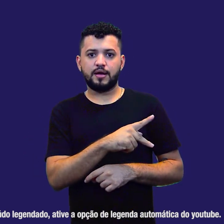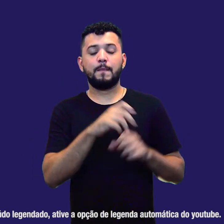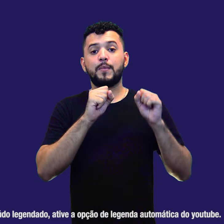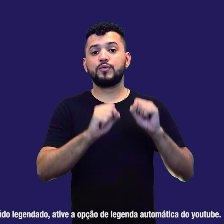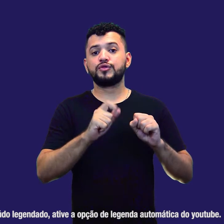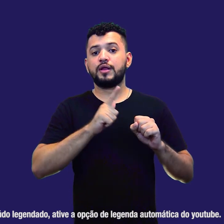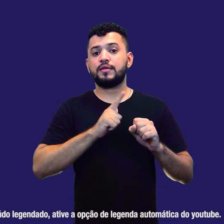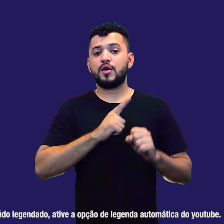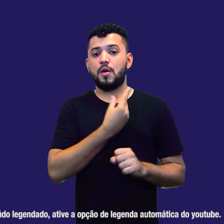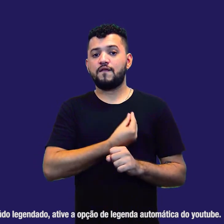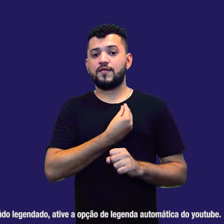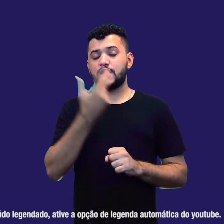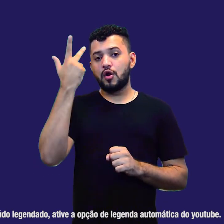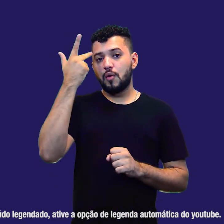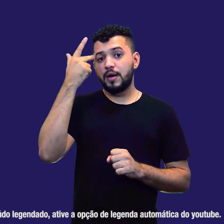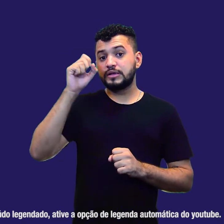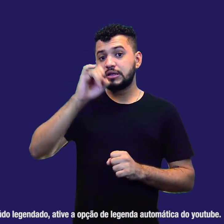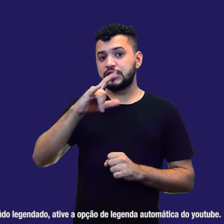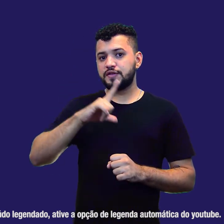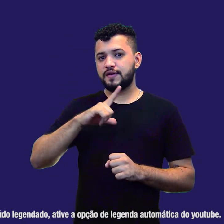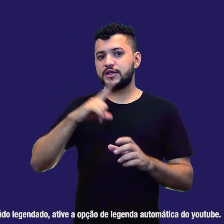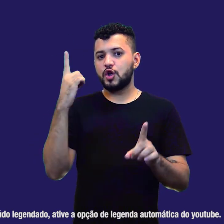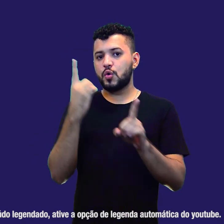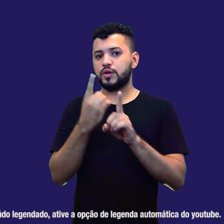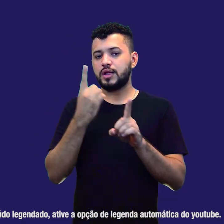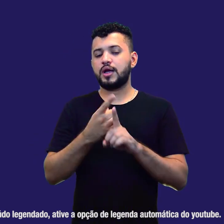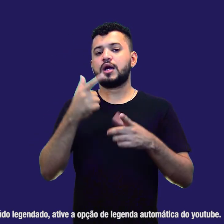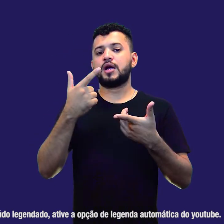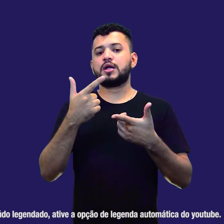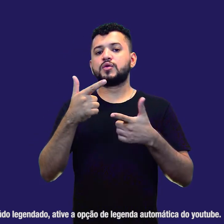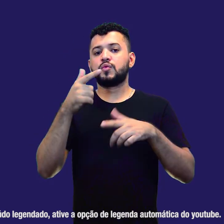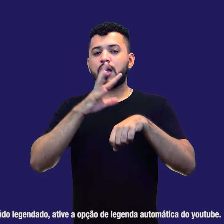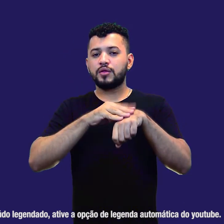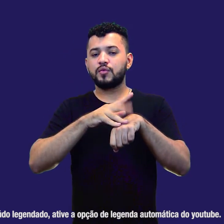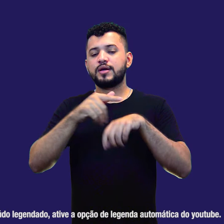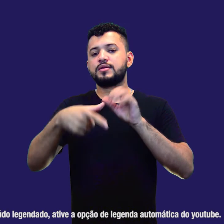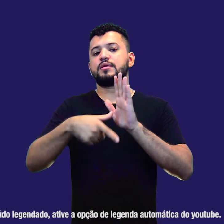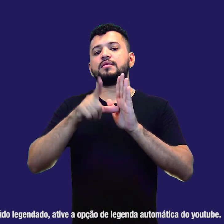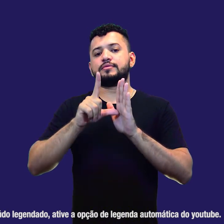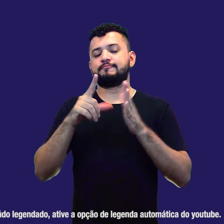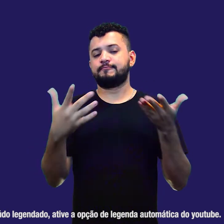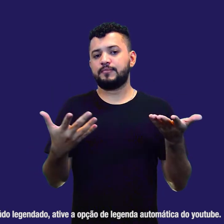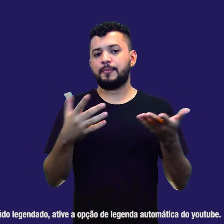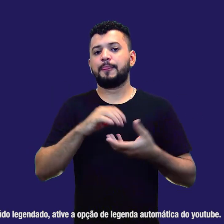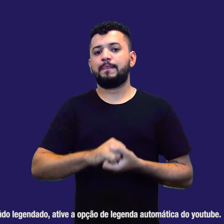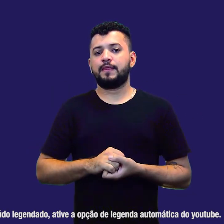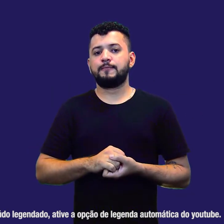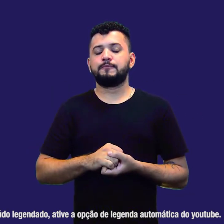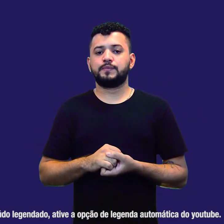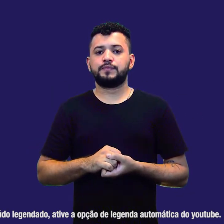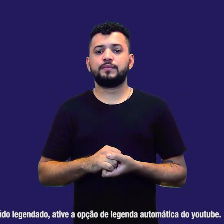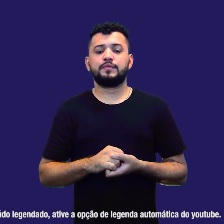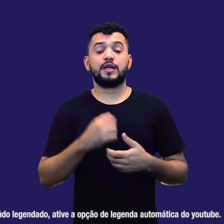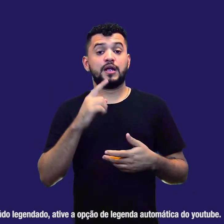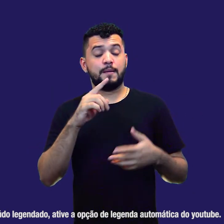vida normal se tivesse sido diagnosticado. E então a gente acabou